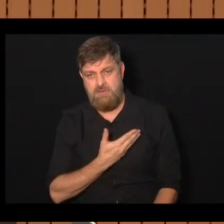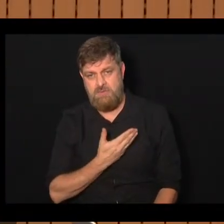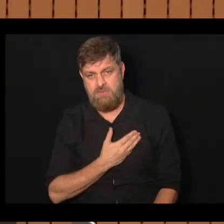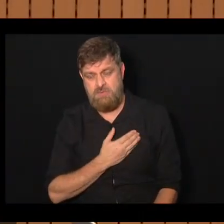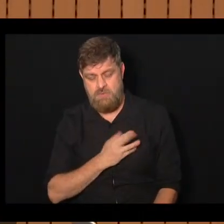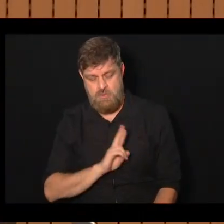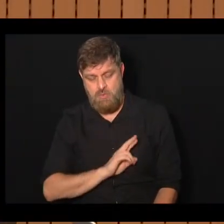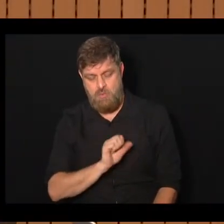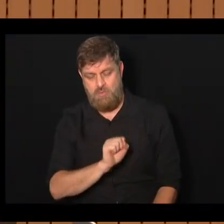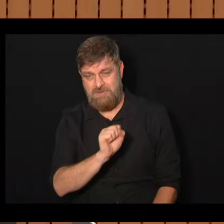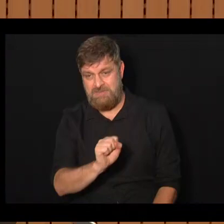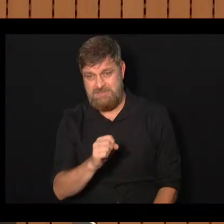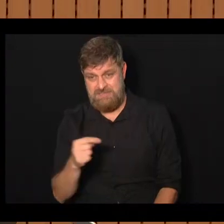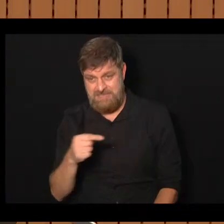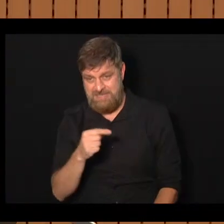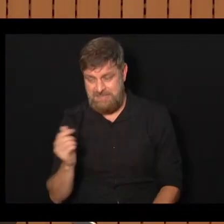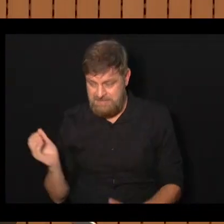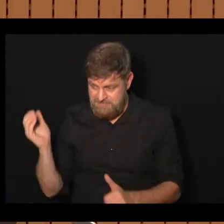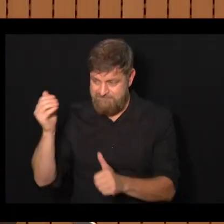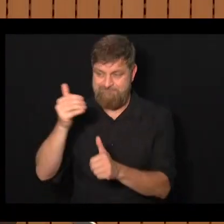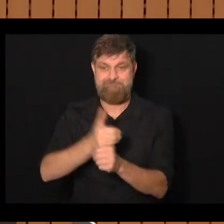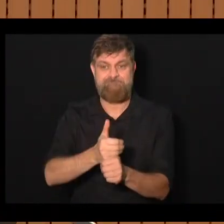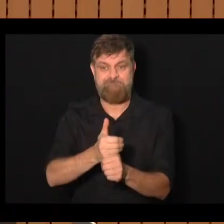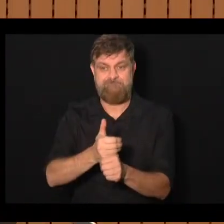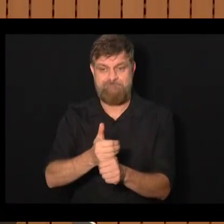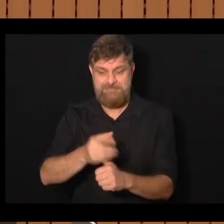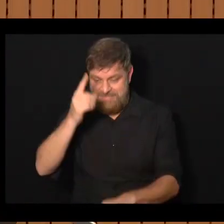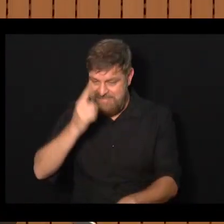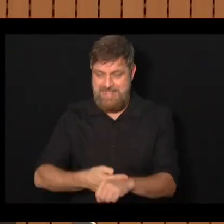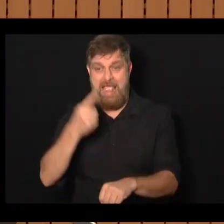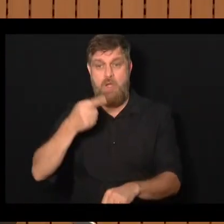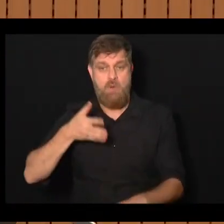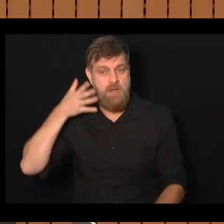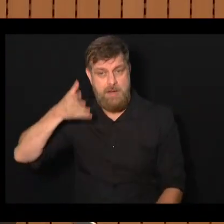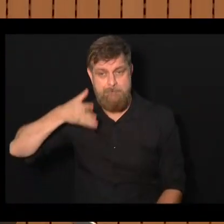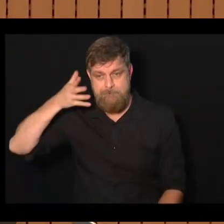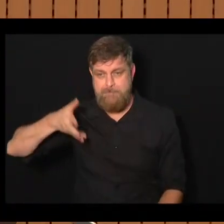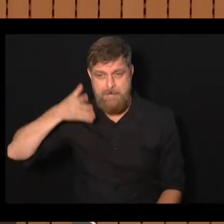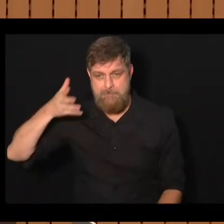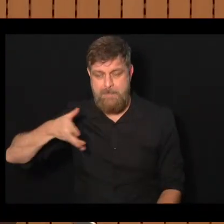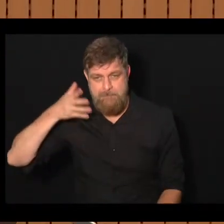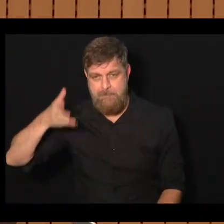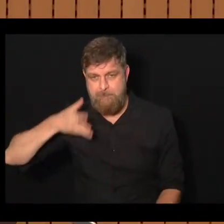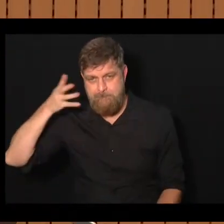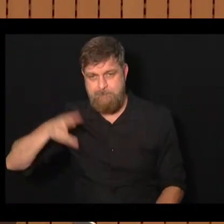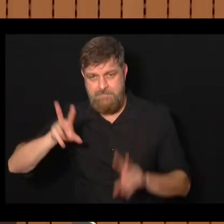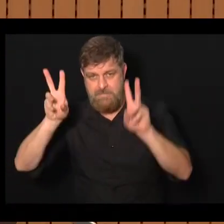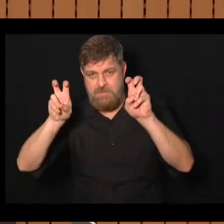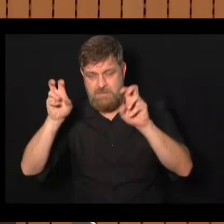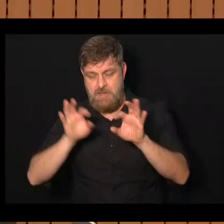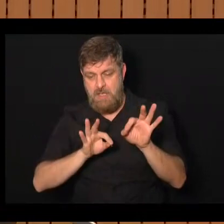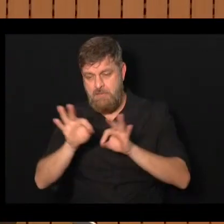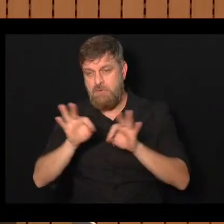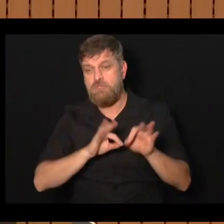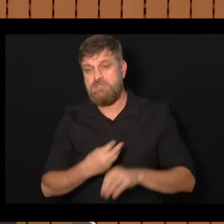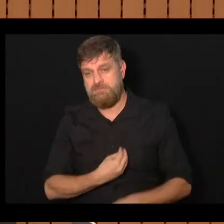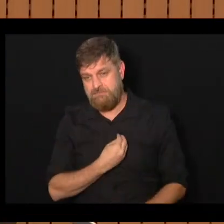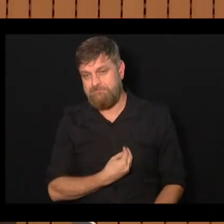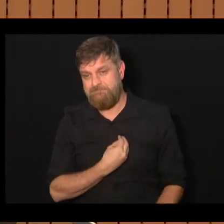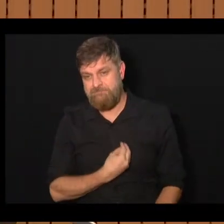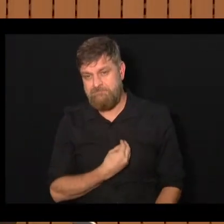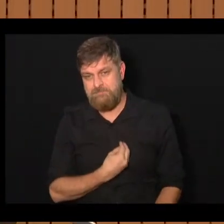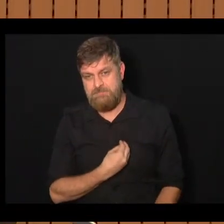Carlos Rossini, que improvisou uma palestra nesta manhã com o tema Projeto de Vida.